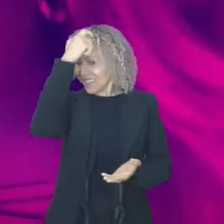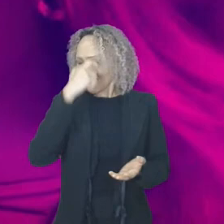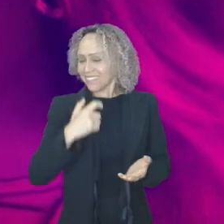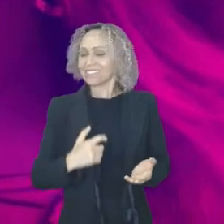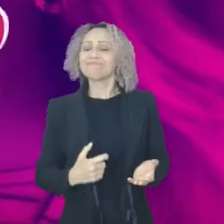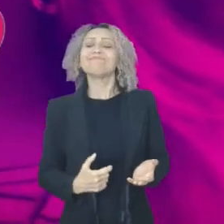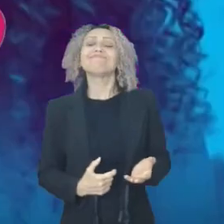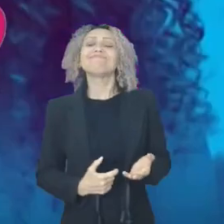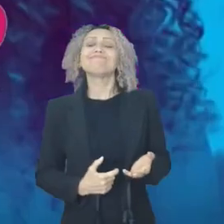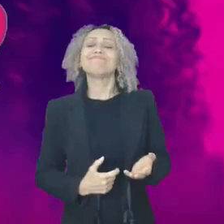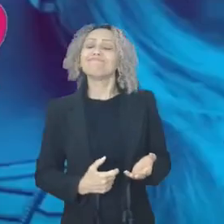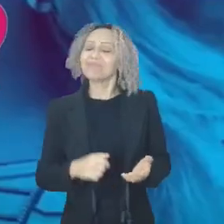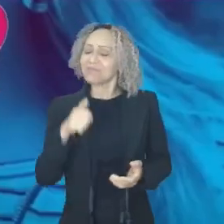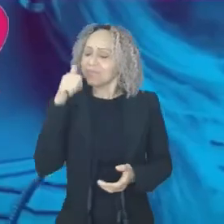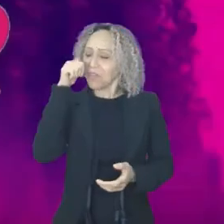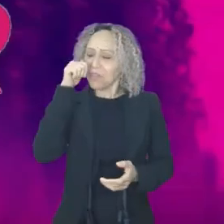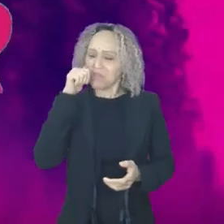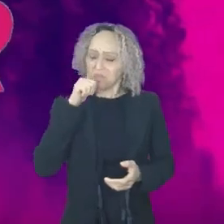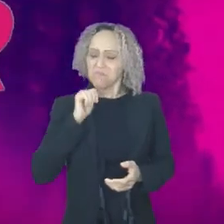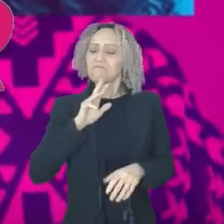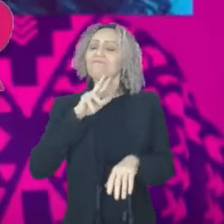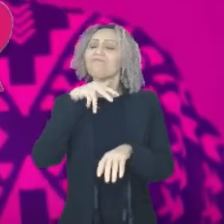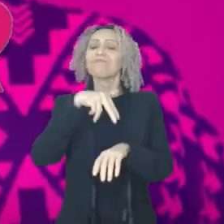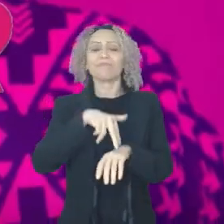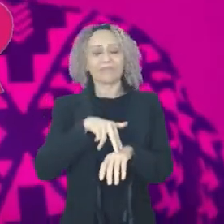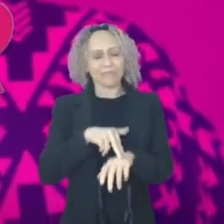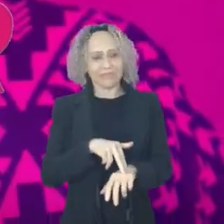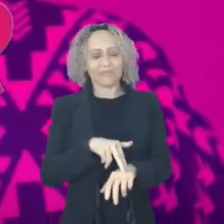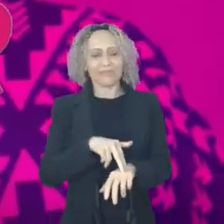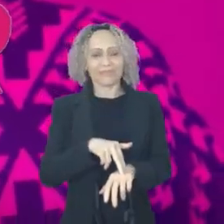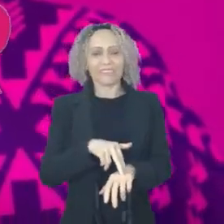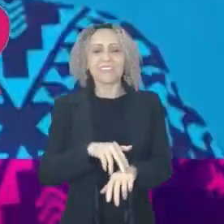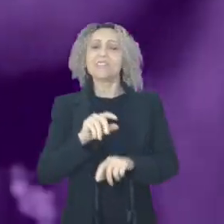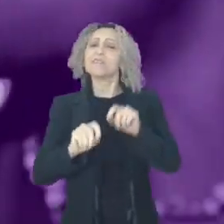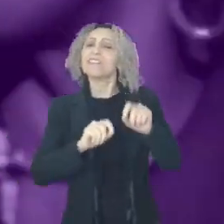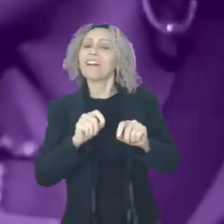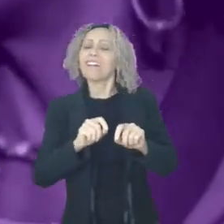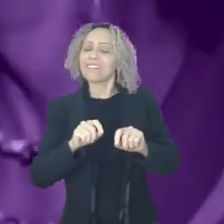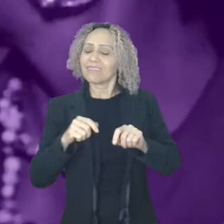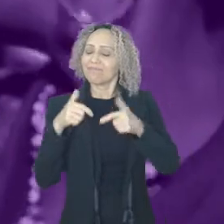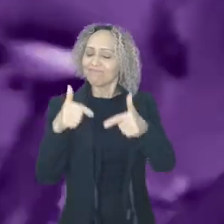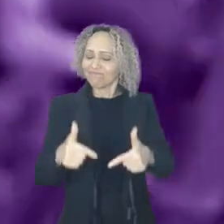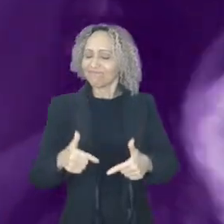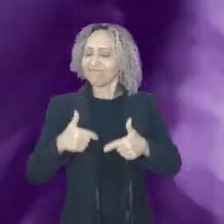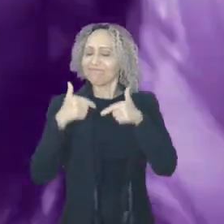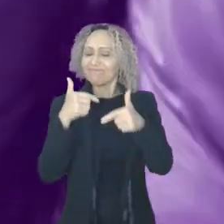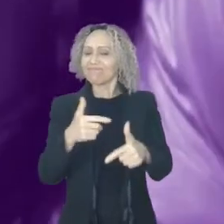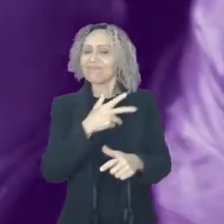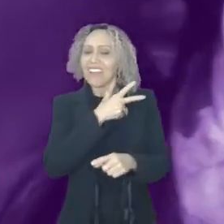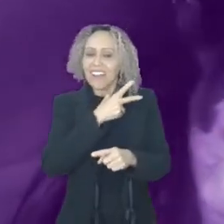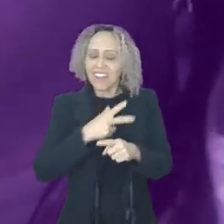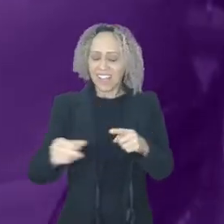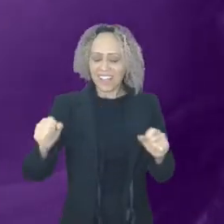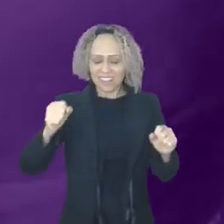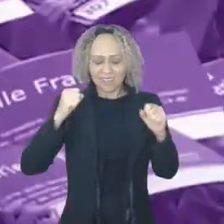Porque eu sou mulher pra fazer